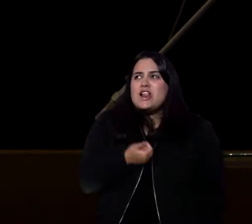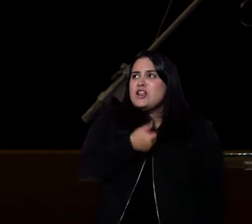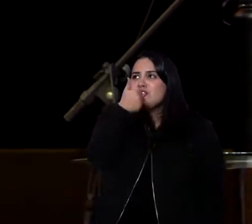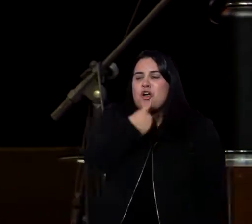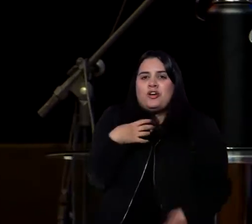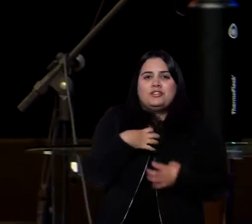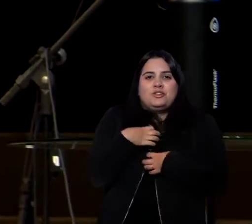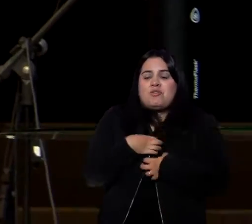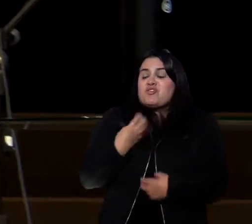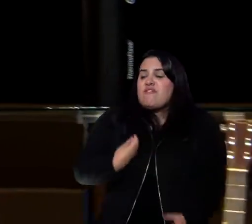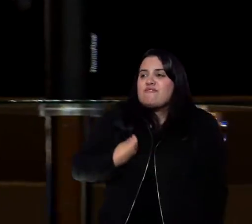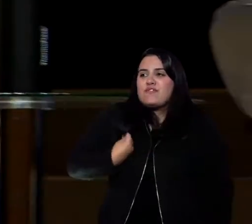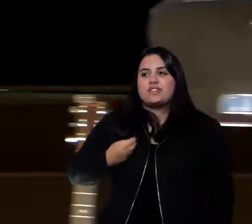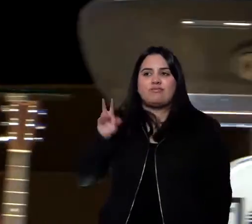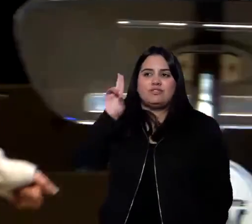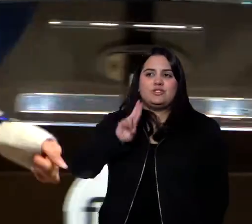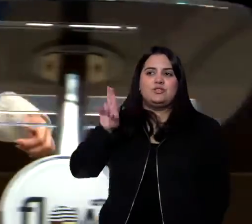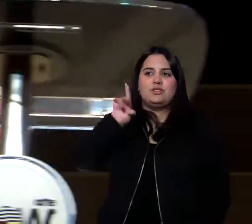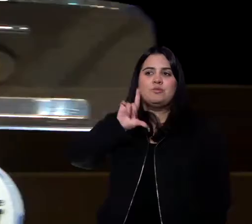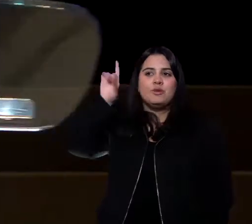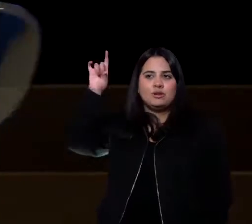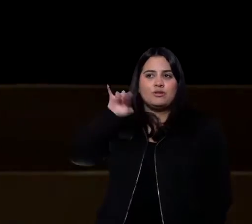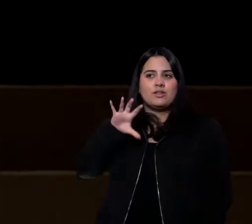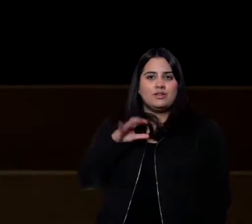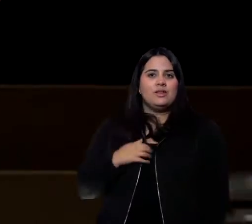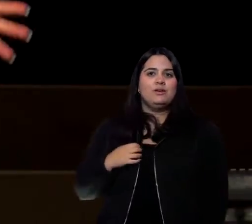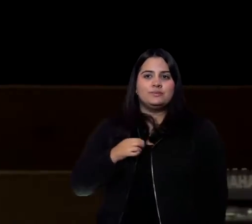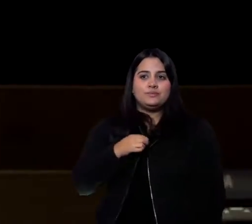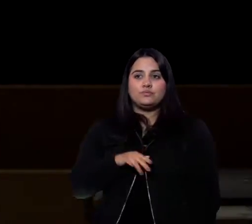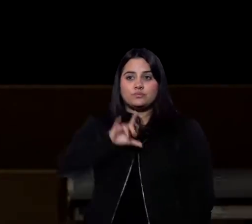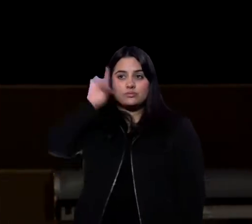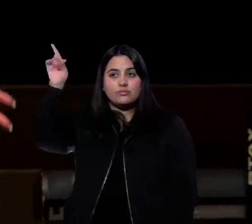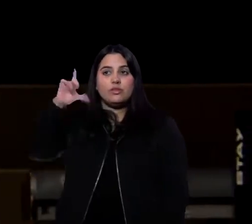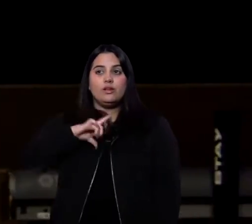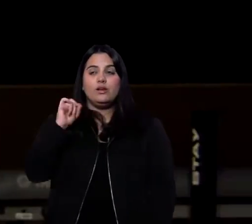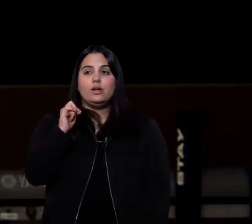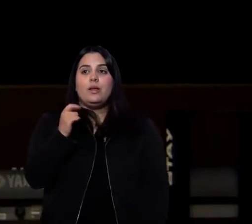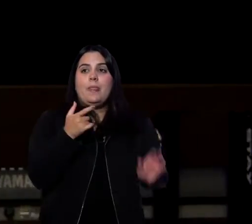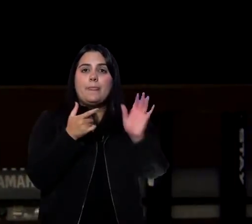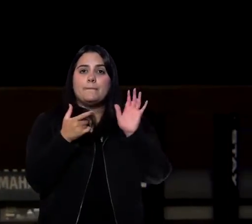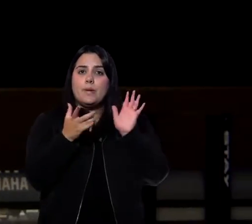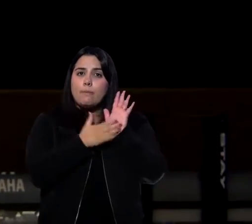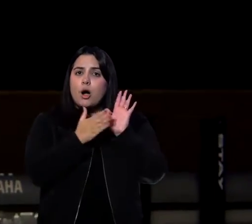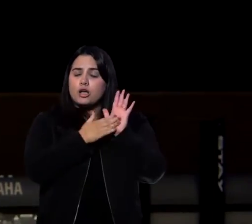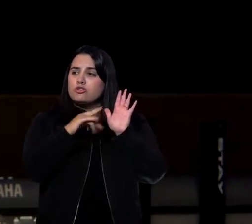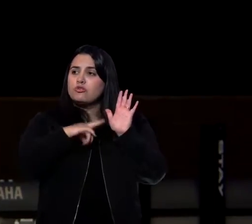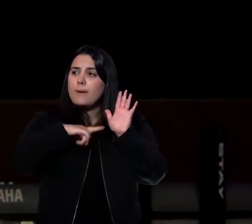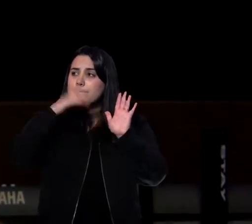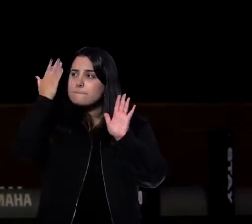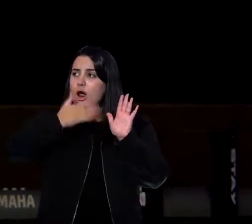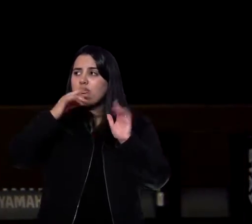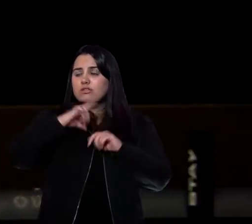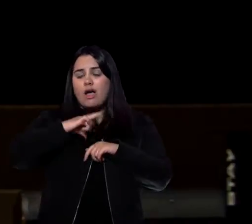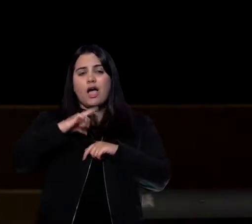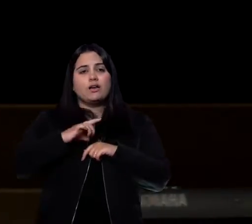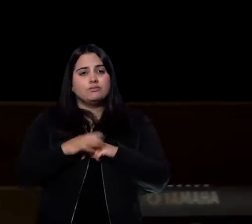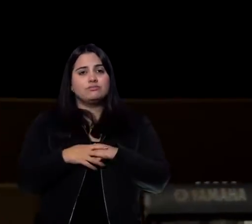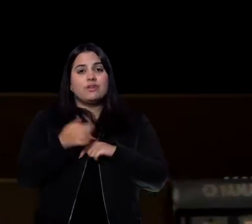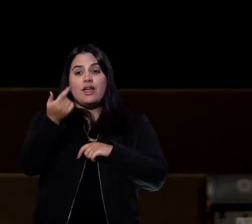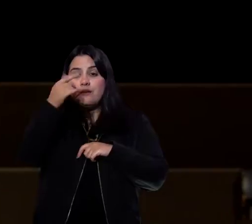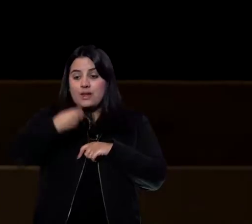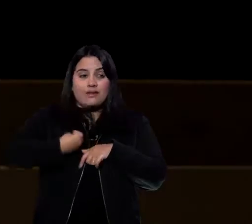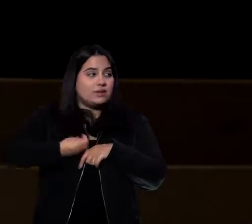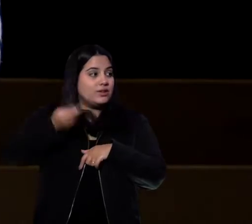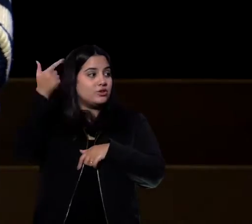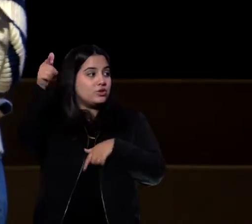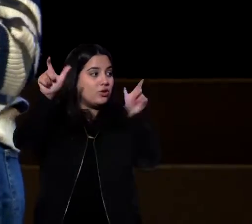ser usado por Deus, assim, quando Ele tem propósito para a vida de outras pessoas também. Isso gera um senso de propósito